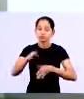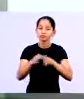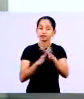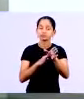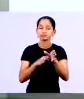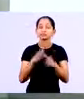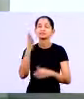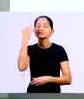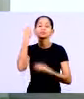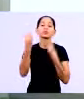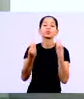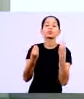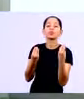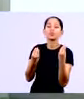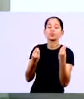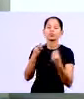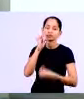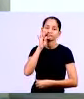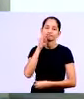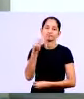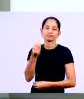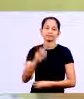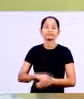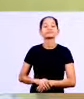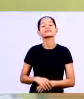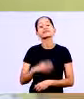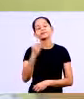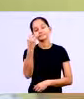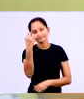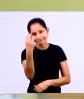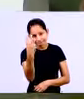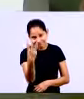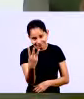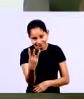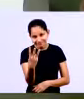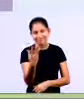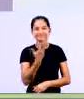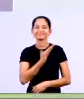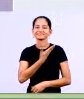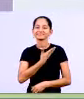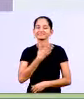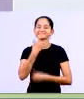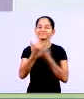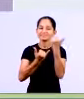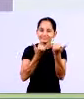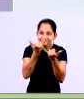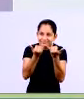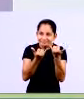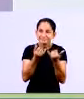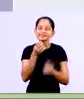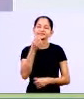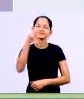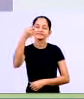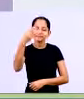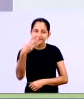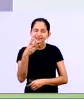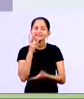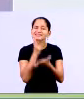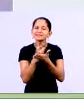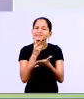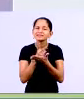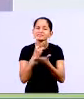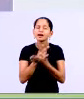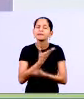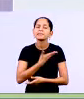eu saber, professora Tayane? São as três amiguinhas, né? Isso, a dica que a gente brinca, que são as três amiguinhas. Por que as